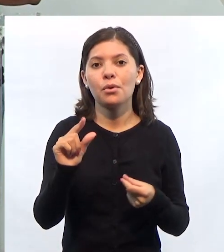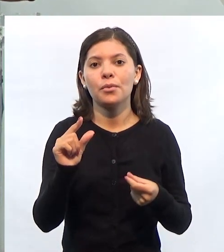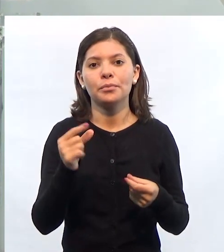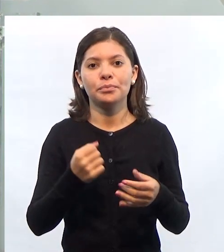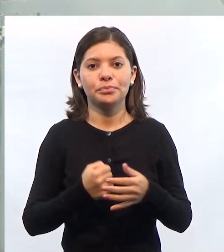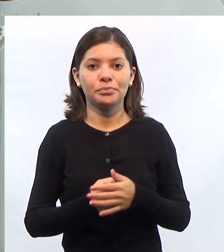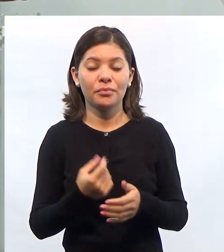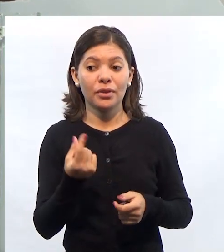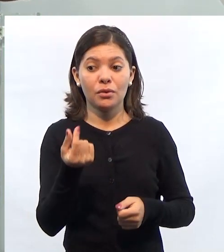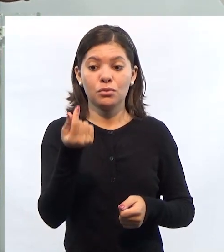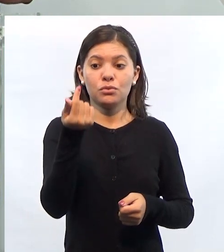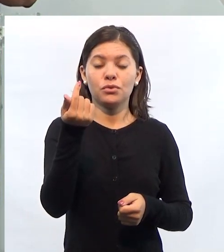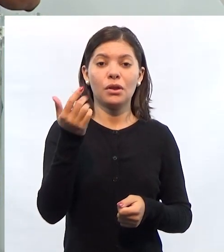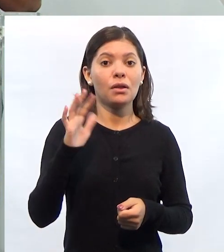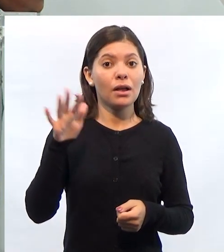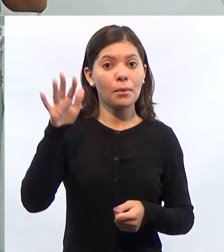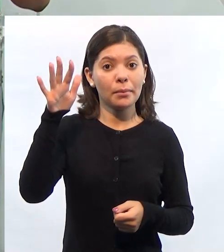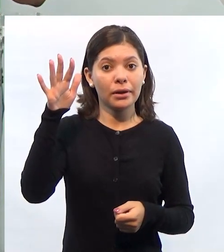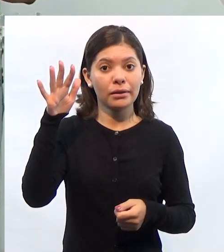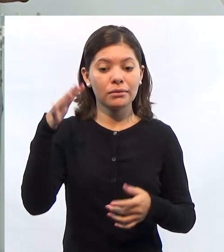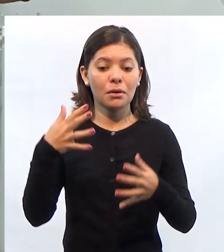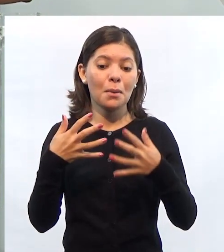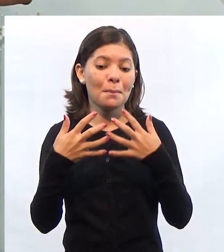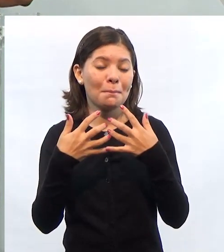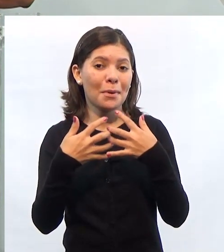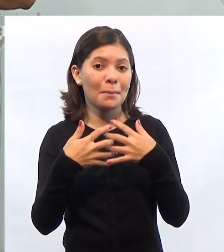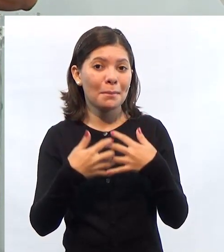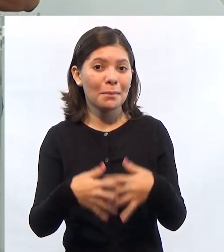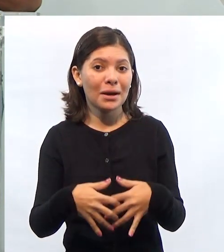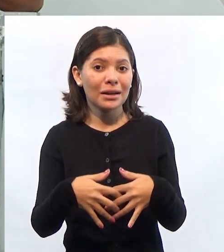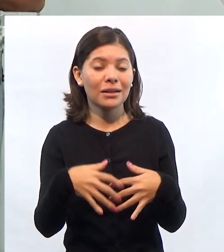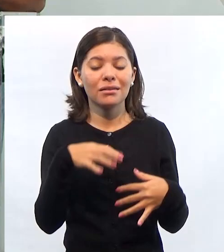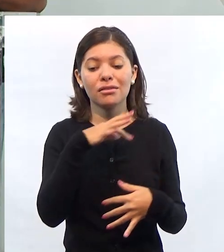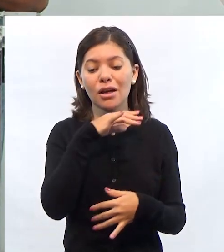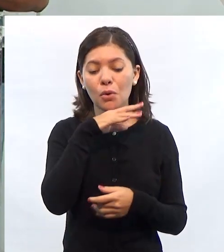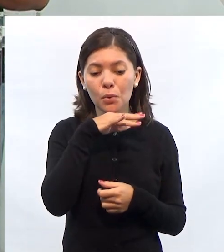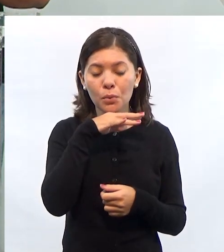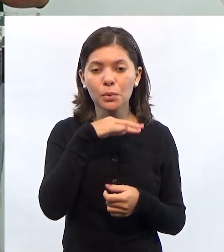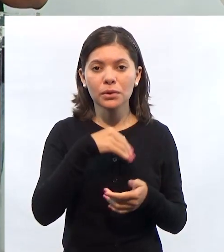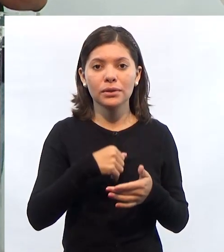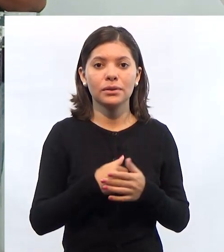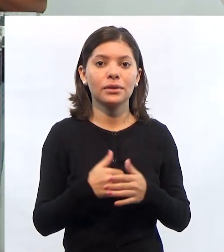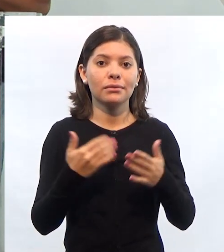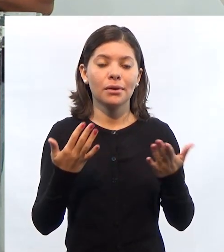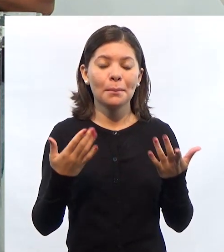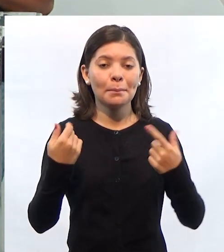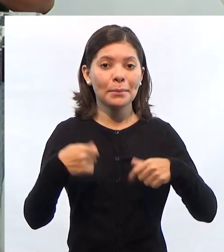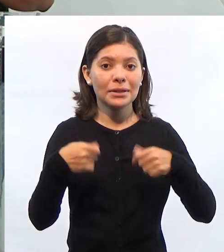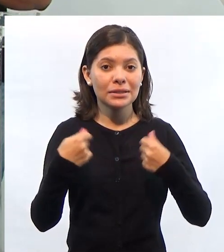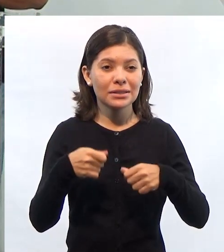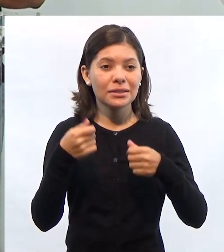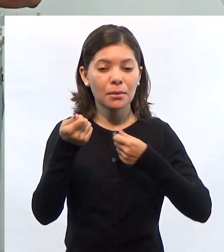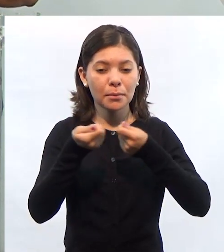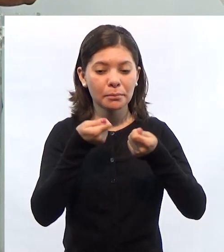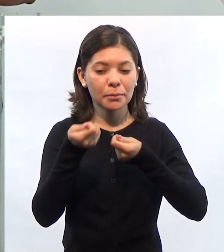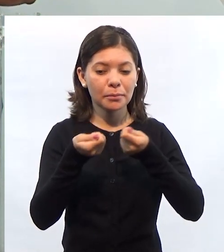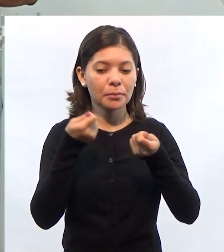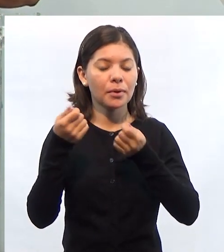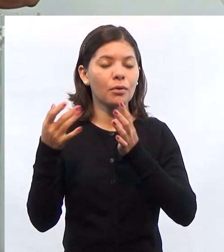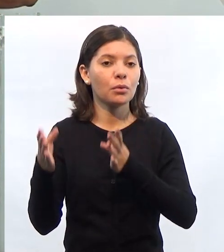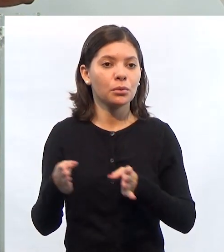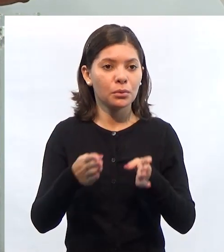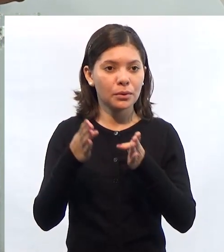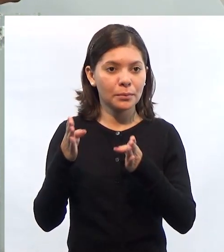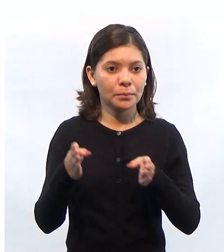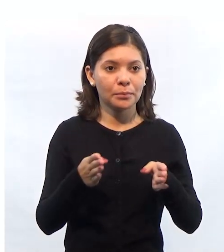o custo da produção pode aumentar uma máquina pode estar desalinhada desregulada então para isso você precisa fazer esse controle da